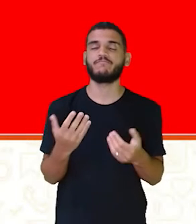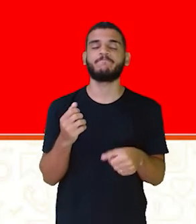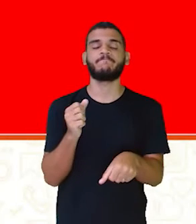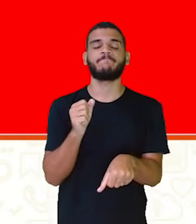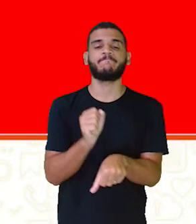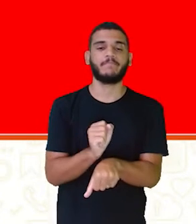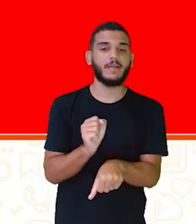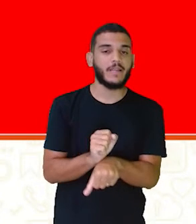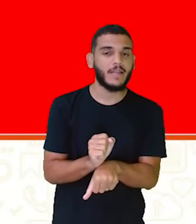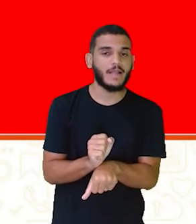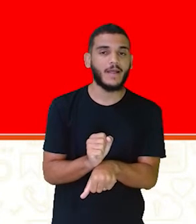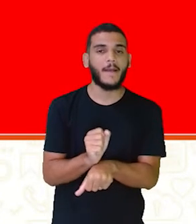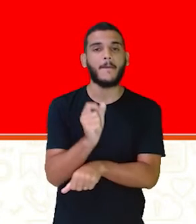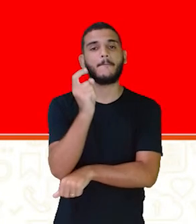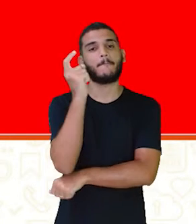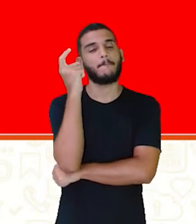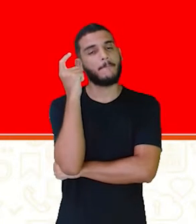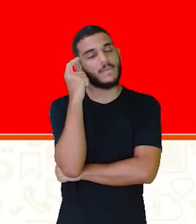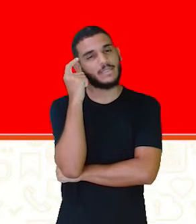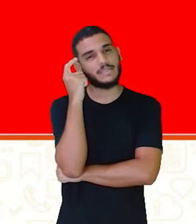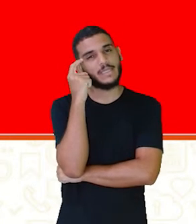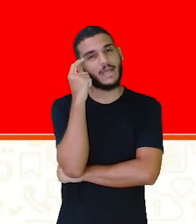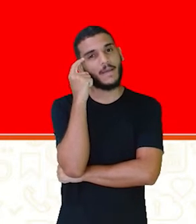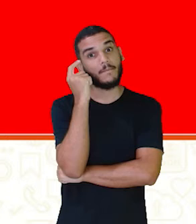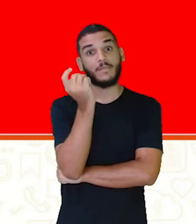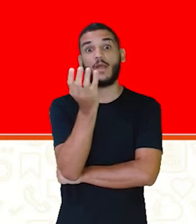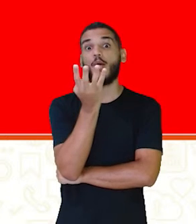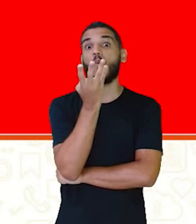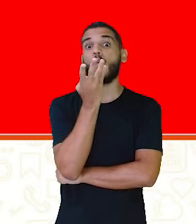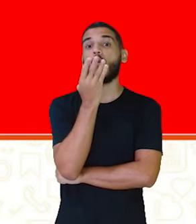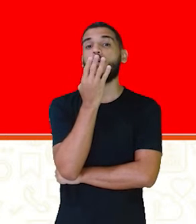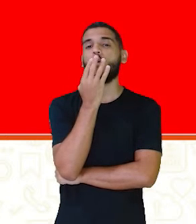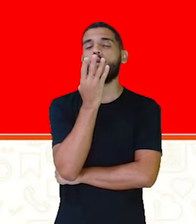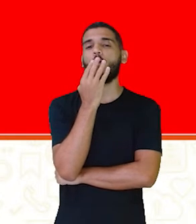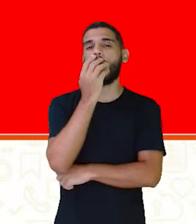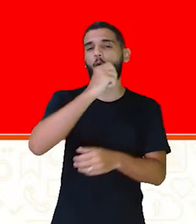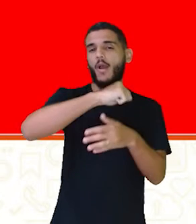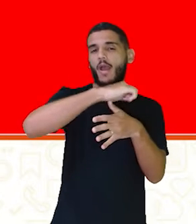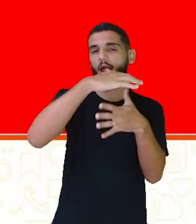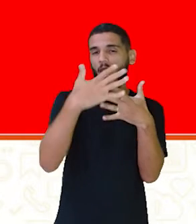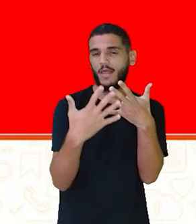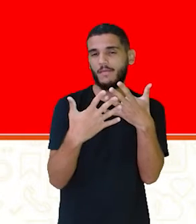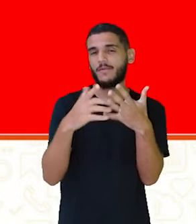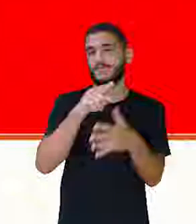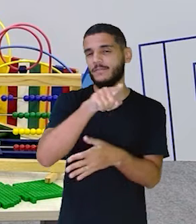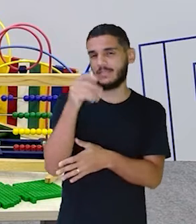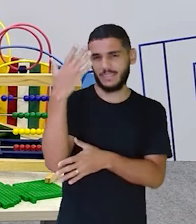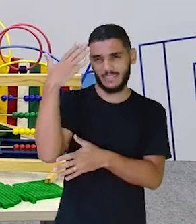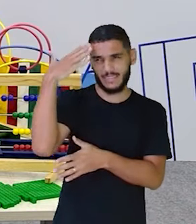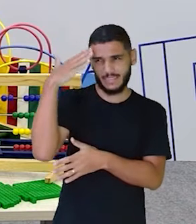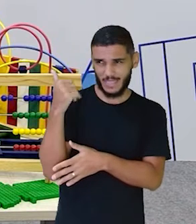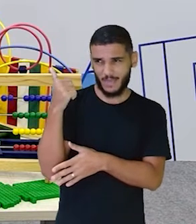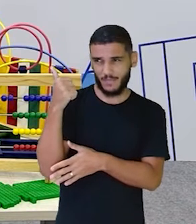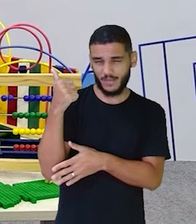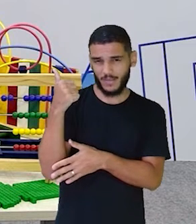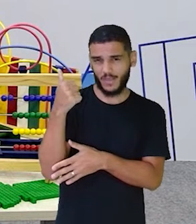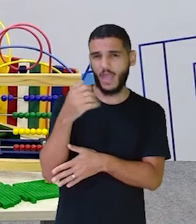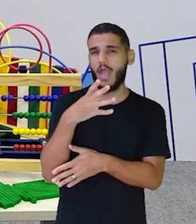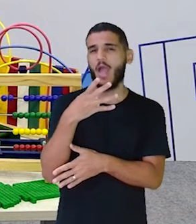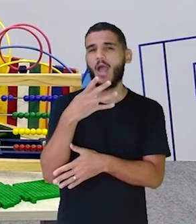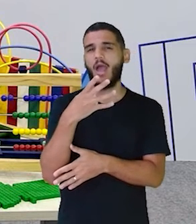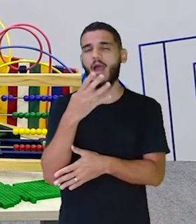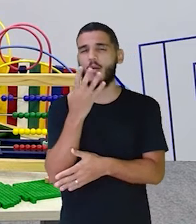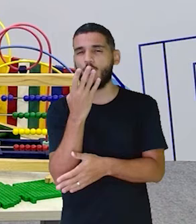para a gente falar sobre essa cor em libras. Será que você sabe essa cor em libras? Como